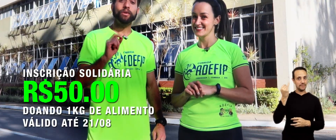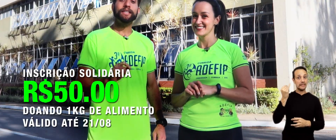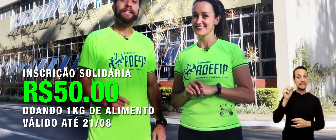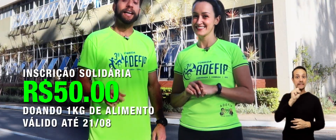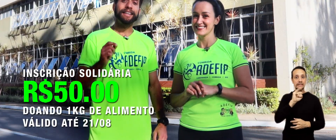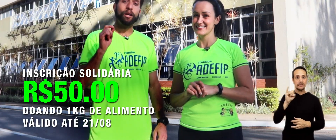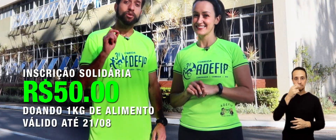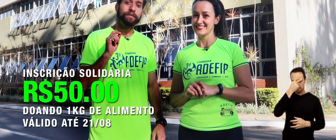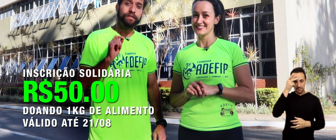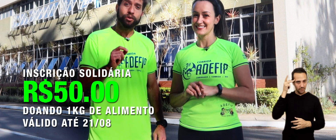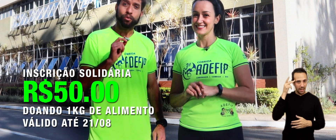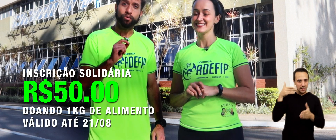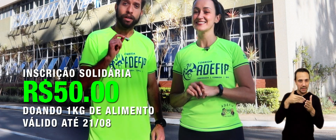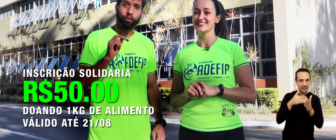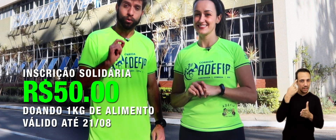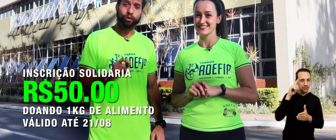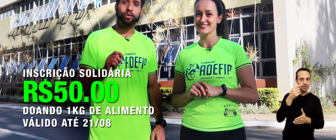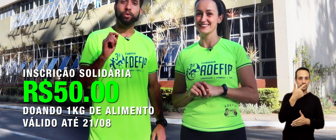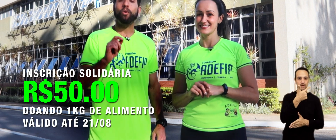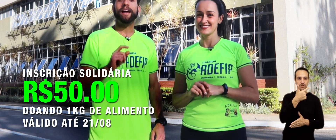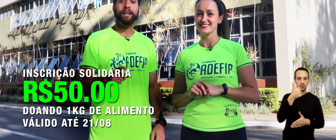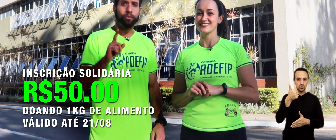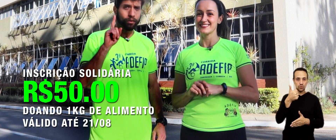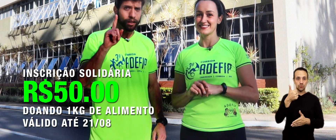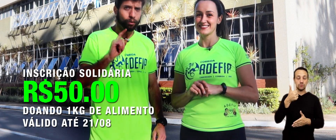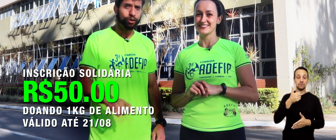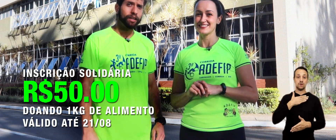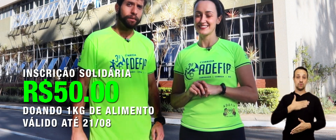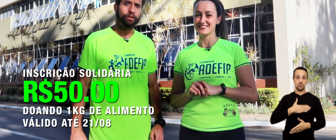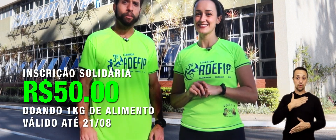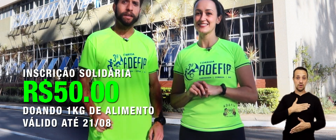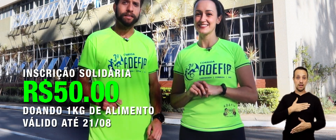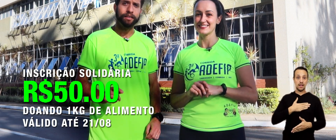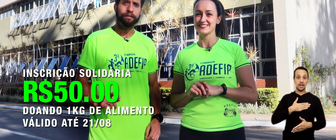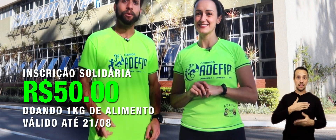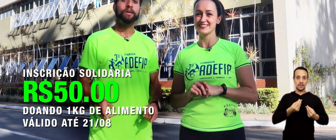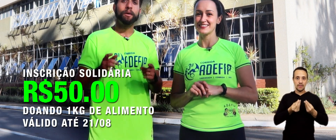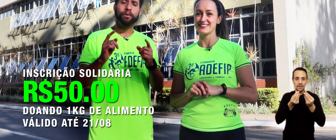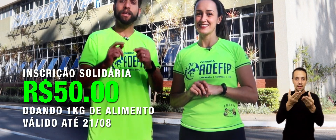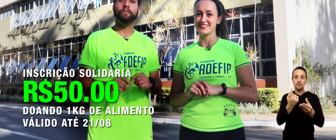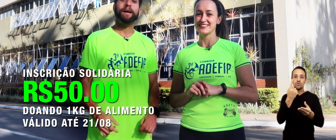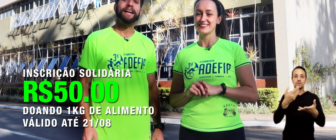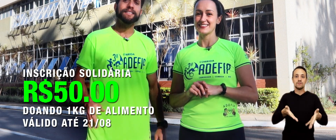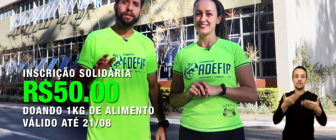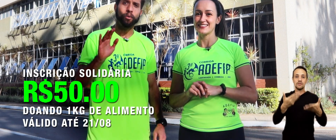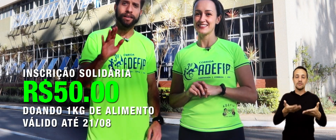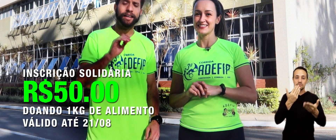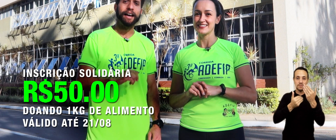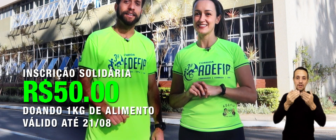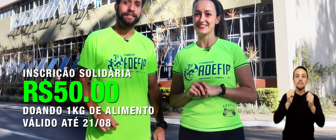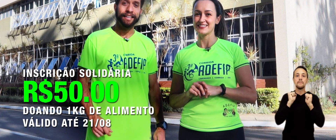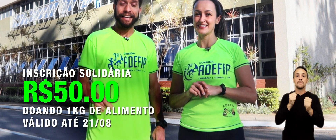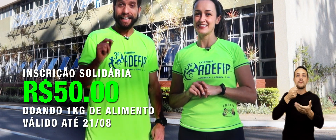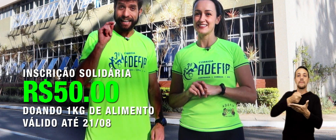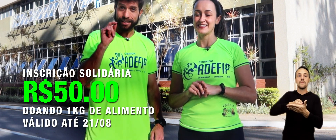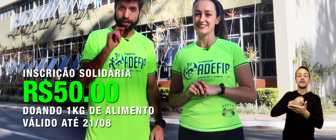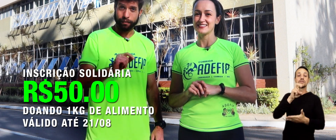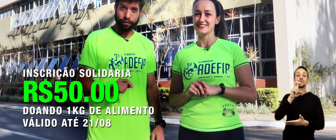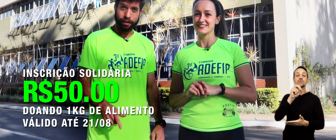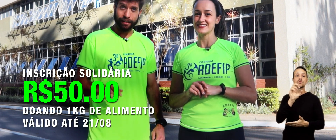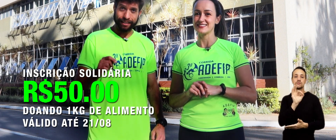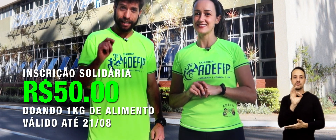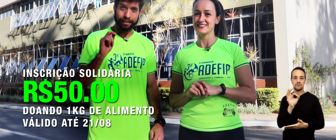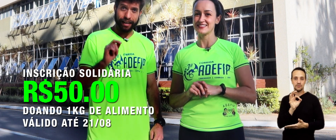As pessoas que, até o dia 21 de agosto, doarem 1 kg de alimento não perecível, poderão pagar R$ 50,00.